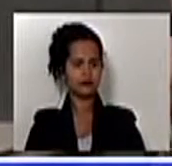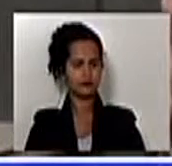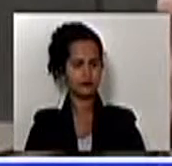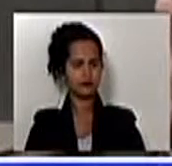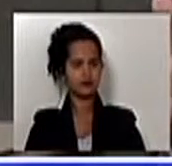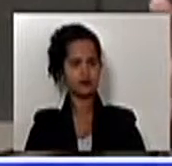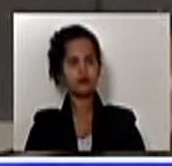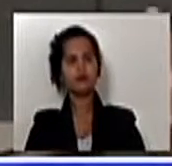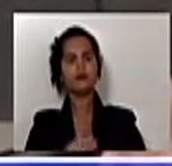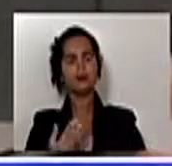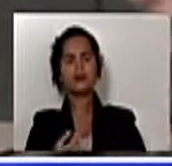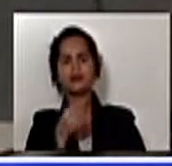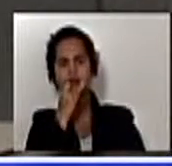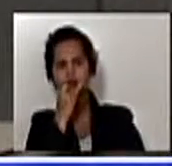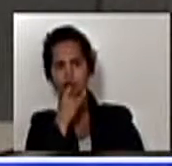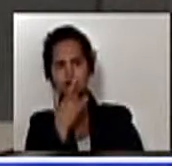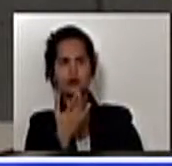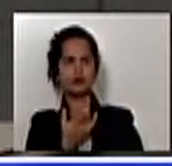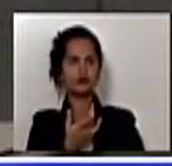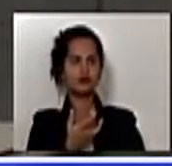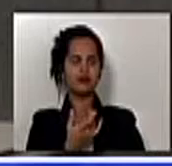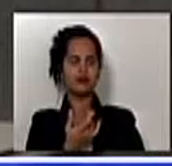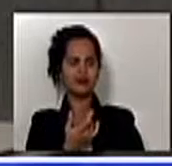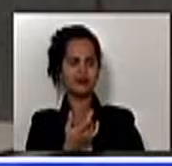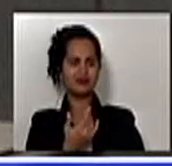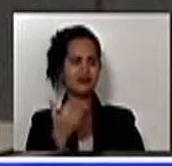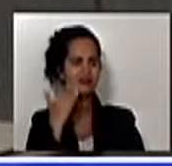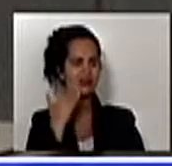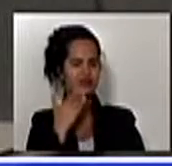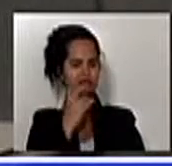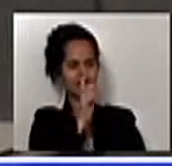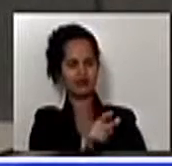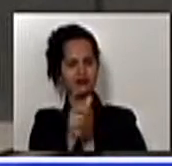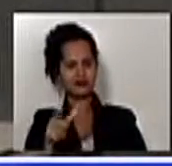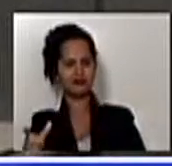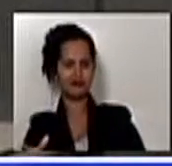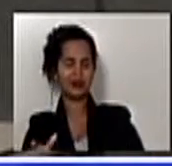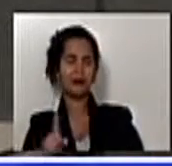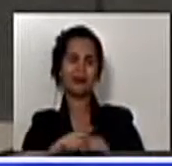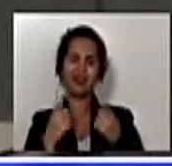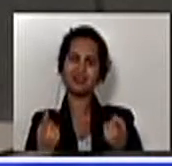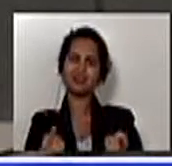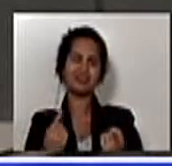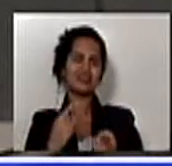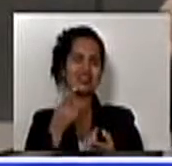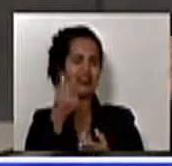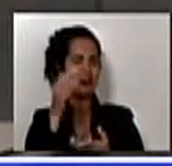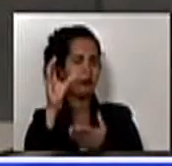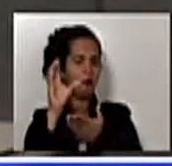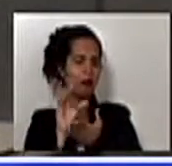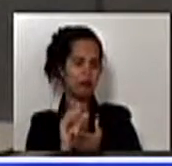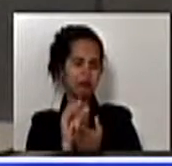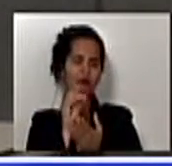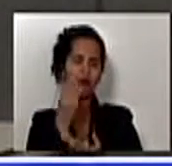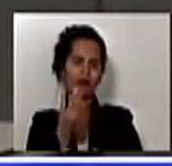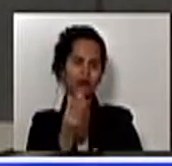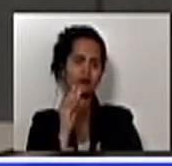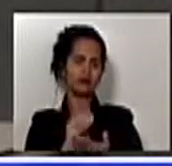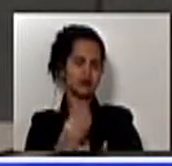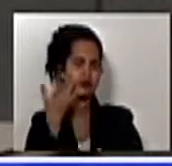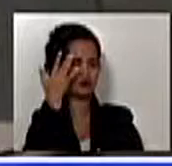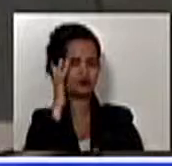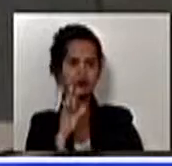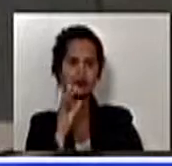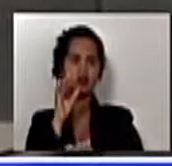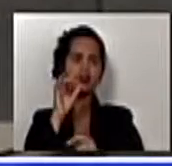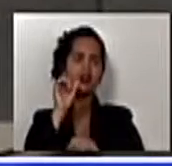que não prejudique nenhum órgão, mas o orçamento do Estado para investimento é muito curto. Não é? Eu nem sei se o Estado vai ter no